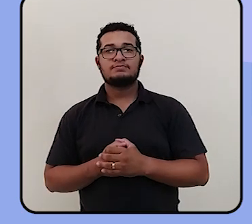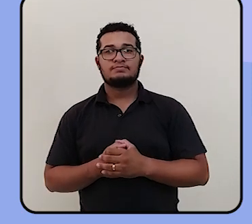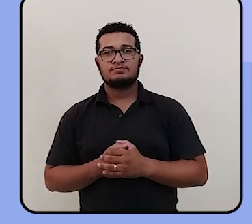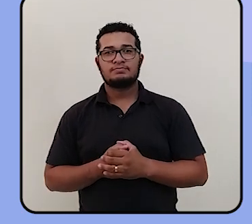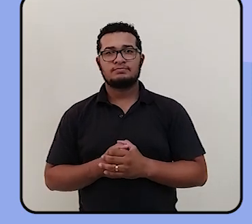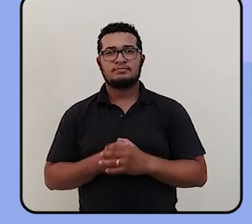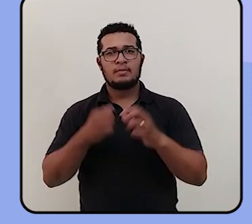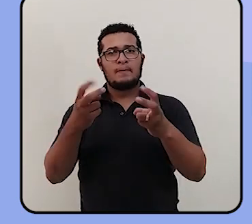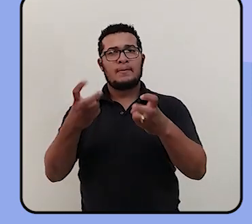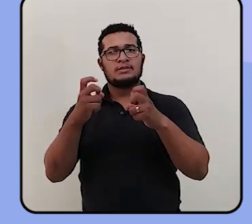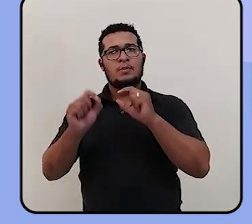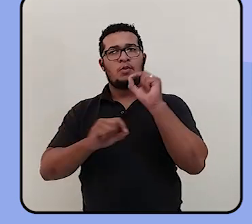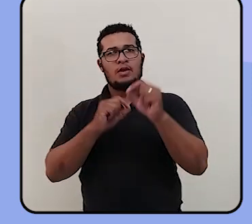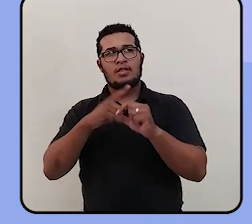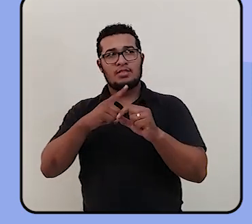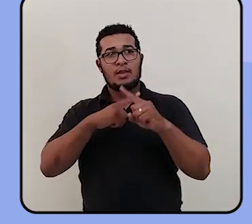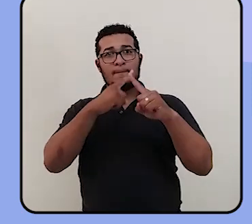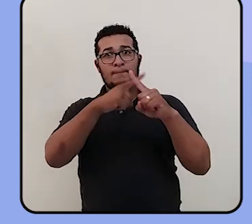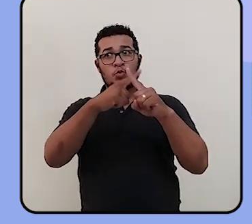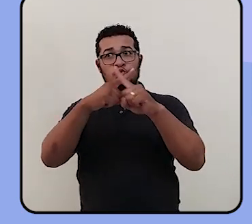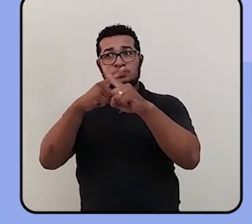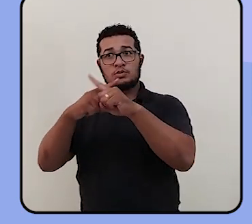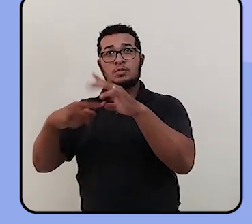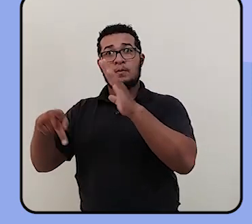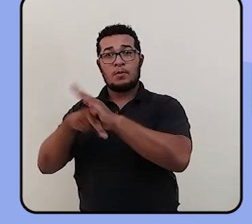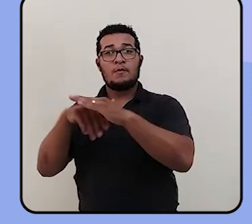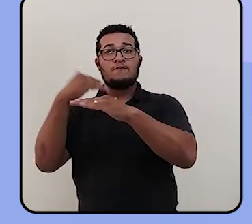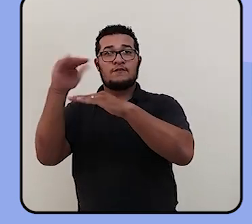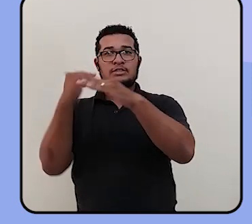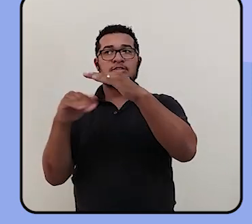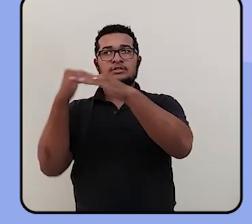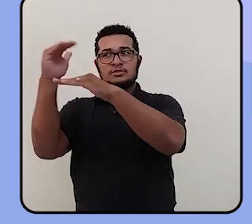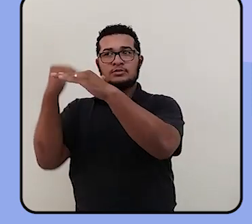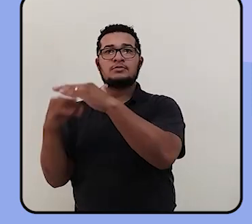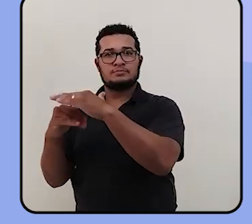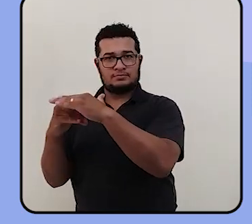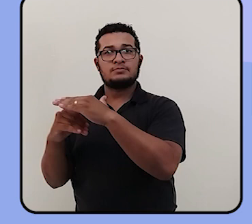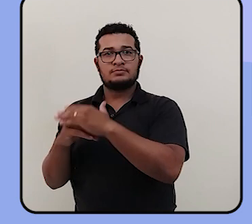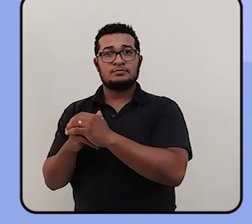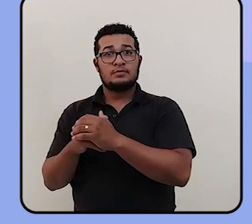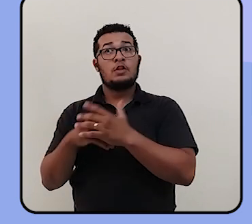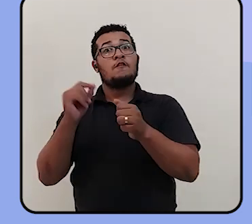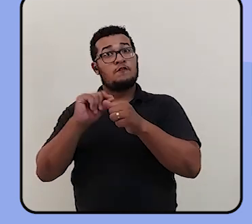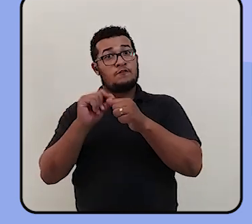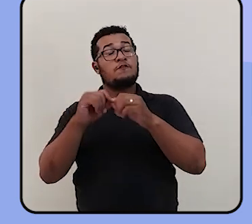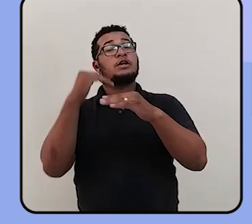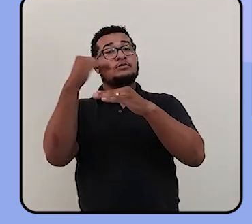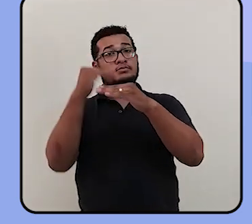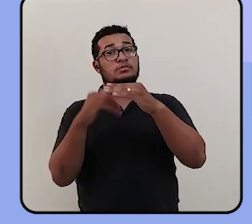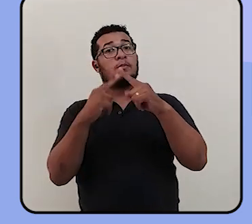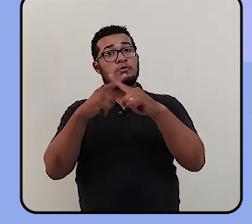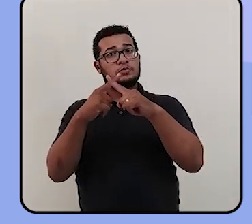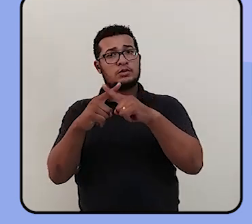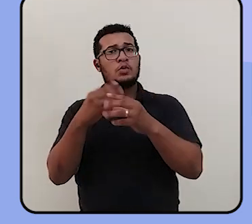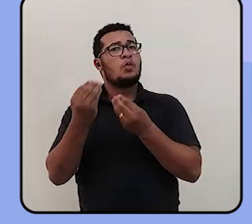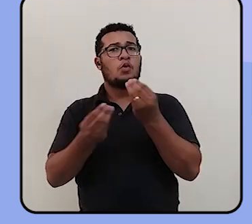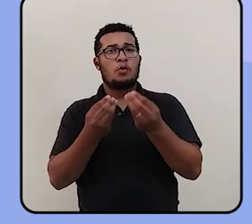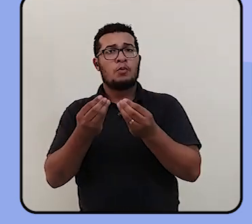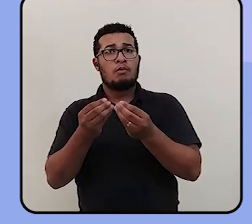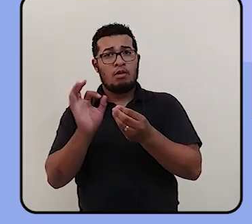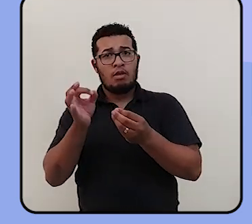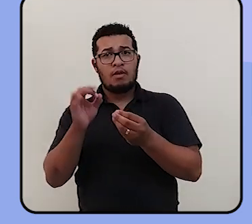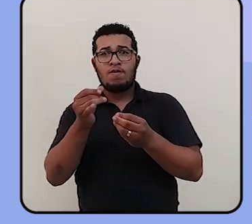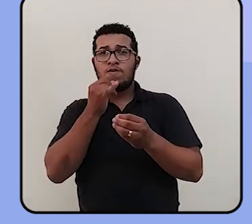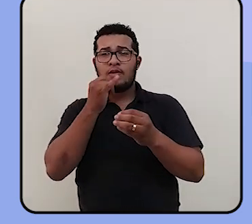Bom, você percebeu aqui que você tem uma multiplicação de frações. Você vai fazer essa multiplicação. Como é que você faz isso aí